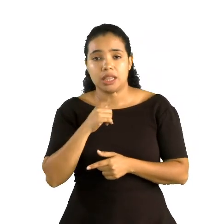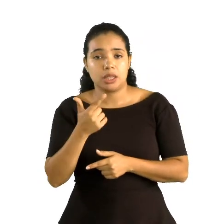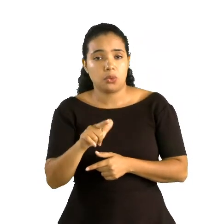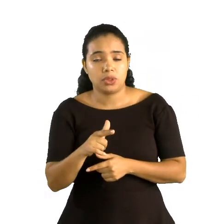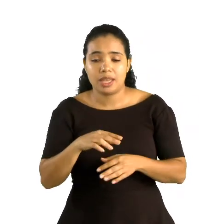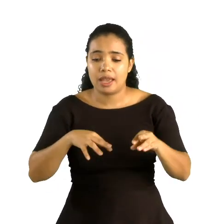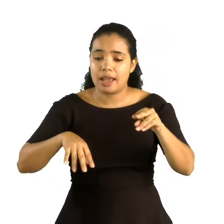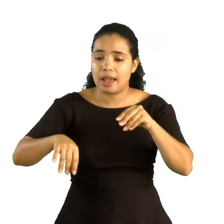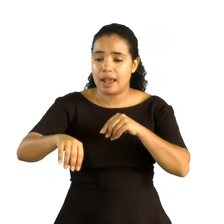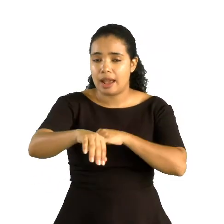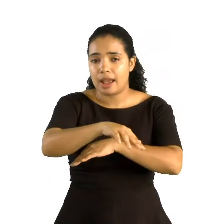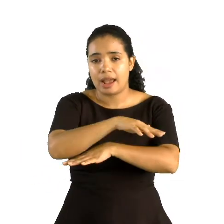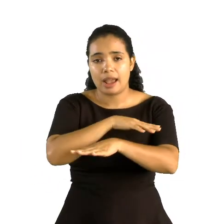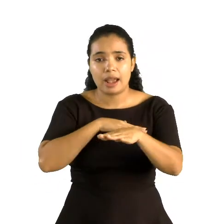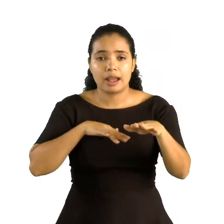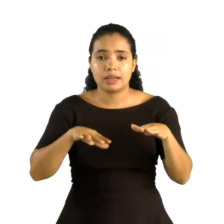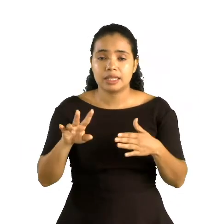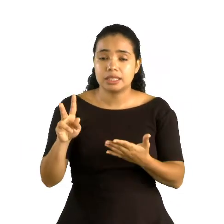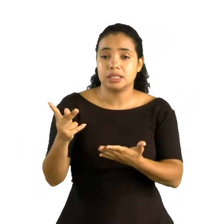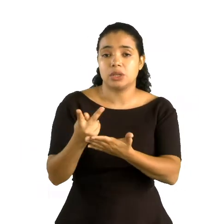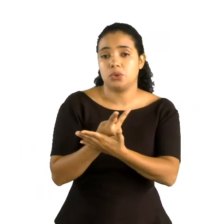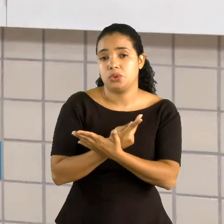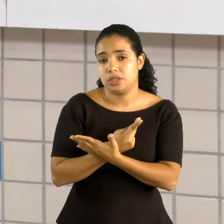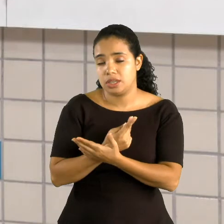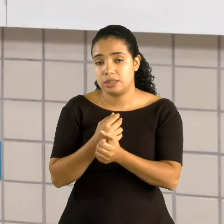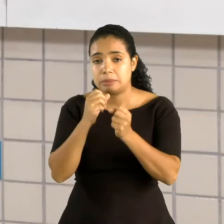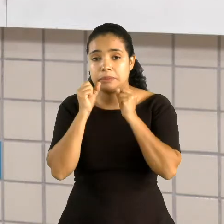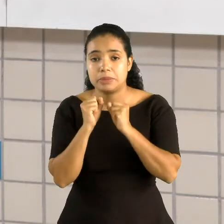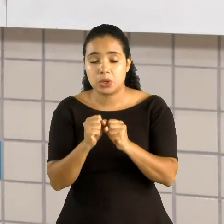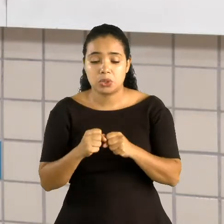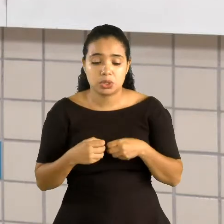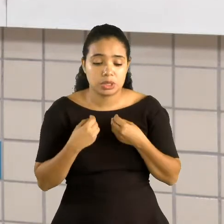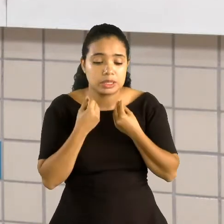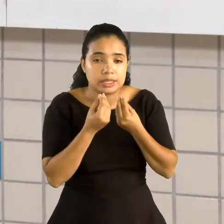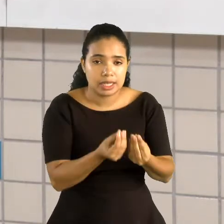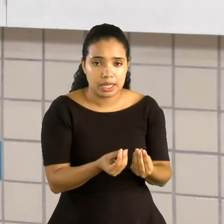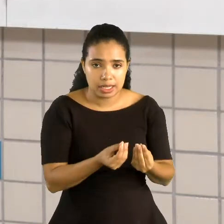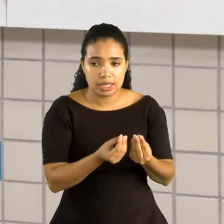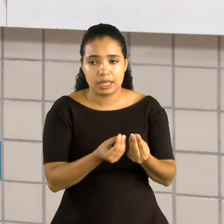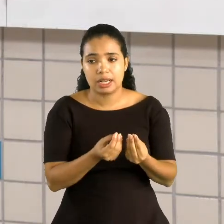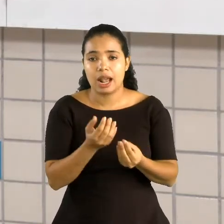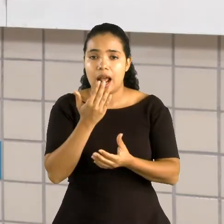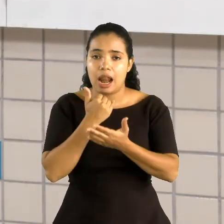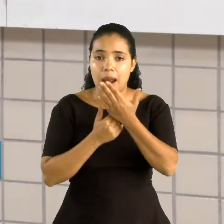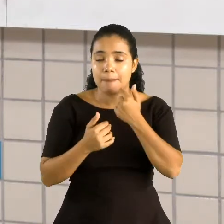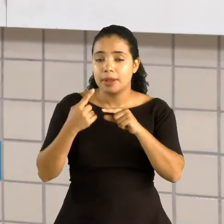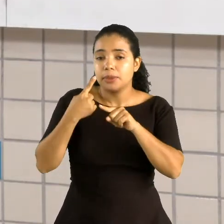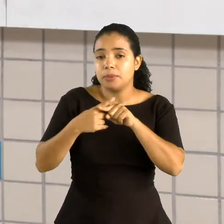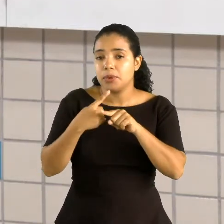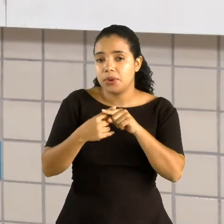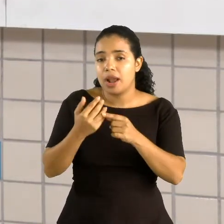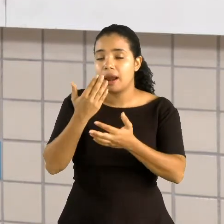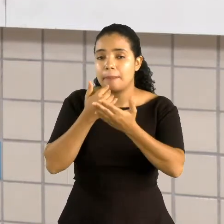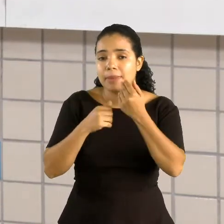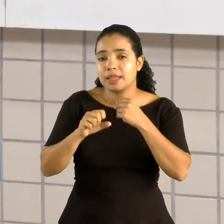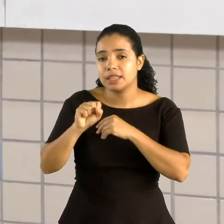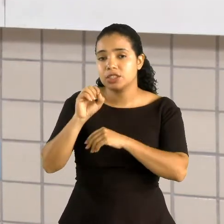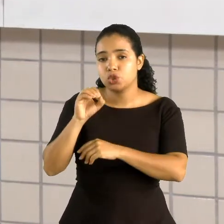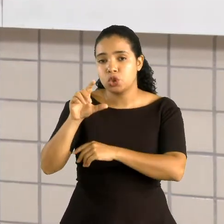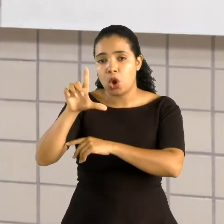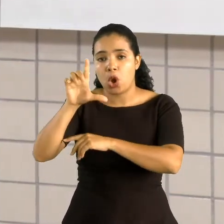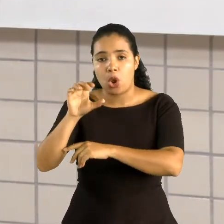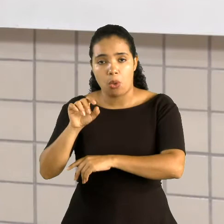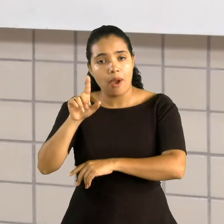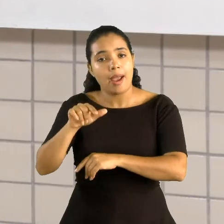nada que pode causar, que pode dar para ele alimento. O que é o alimento do solo? É a matéria